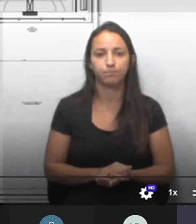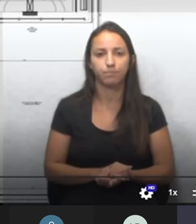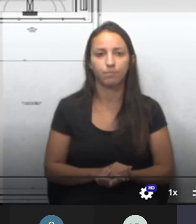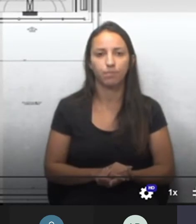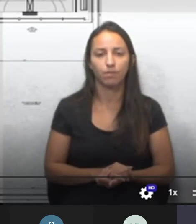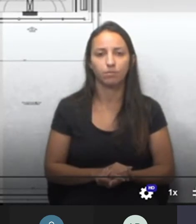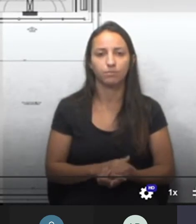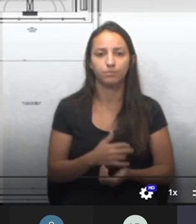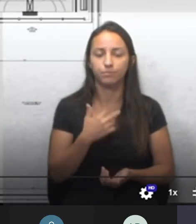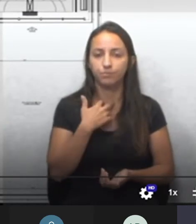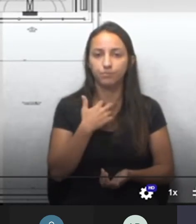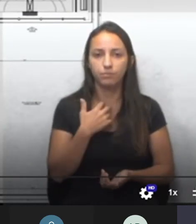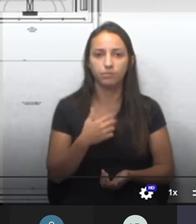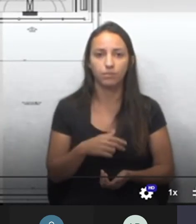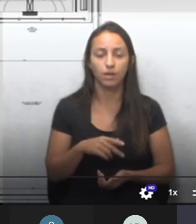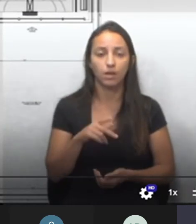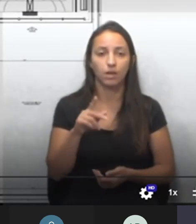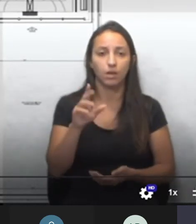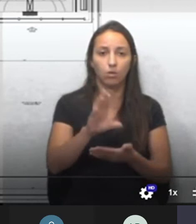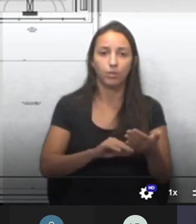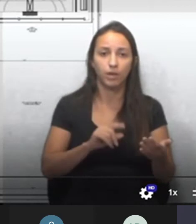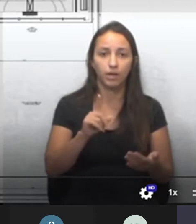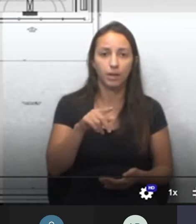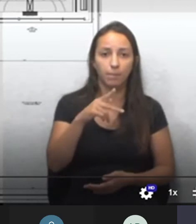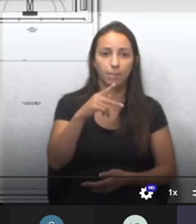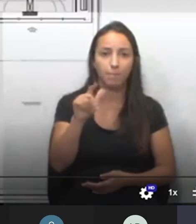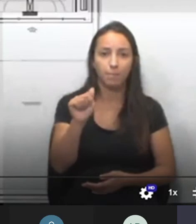Não vale. Copiar é plágio.